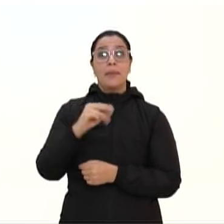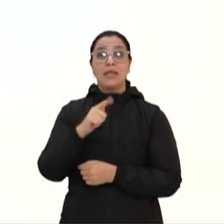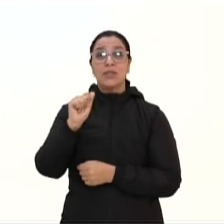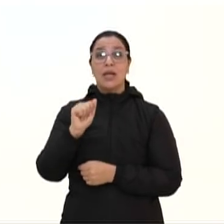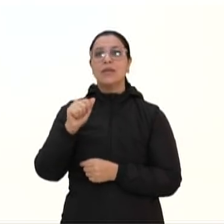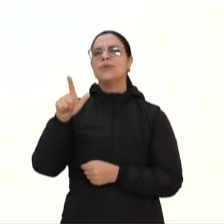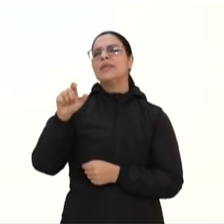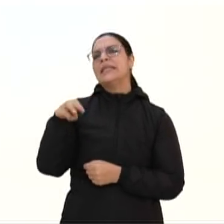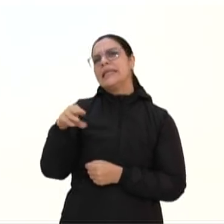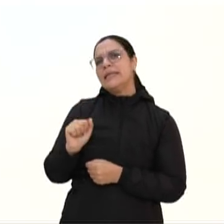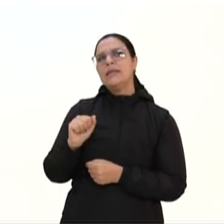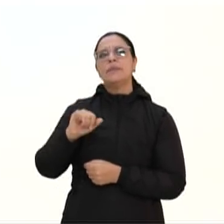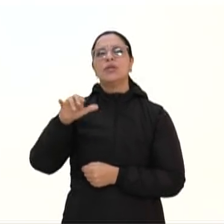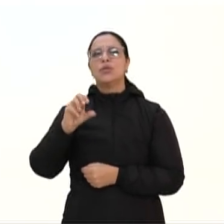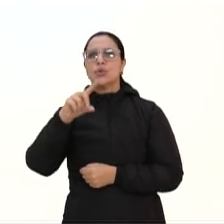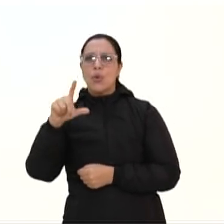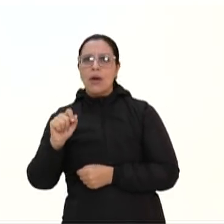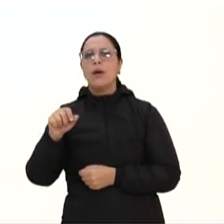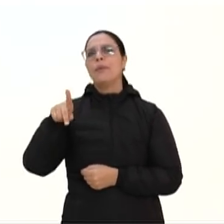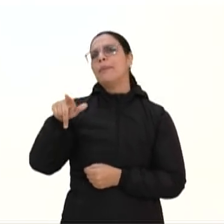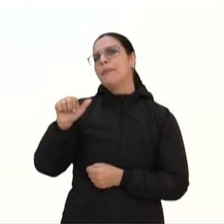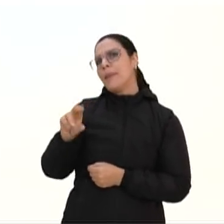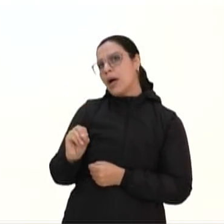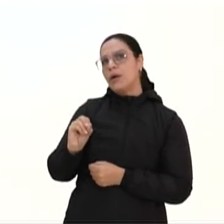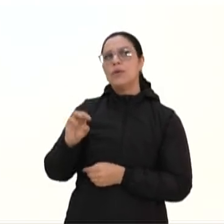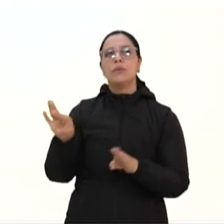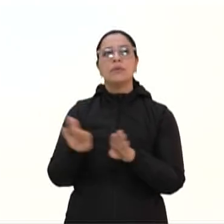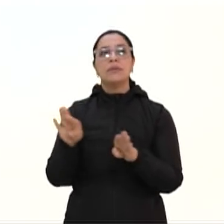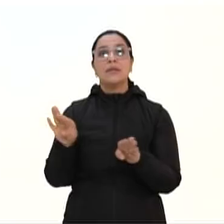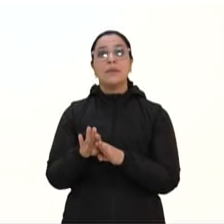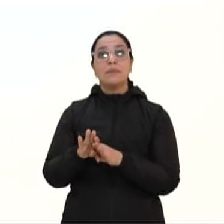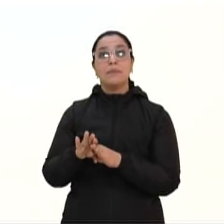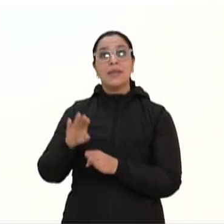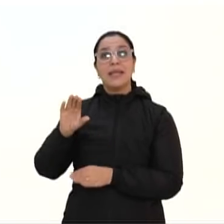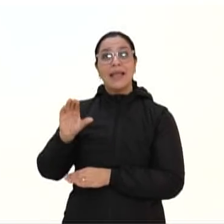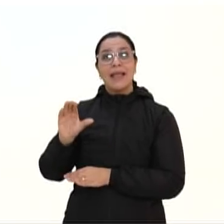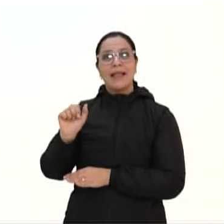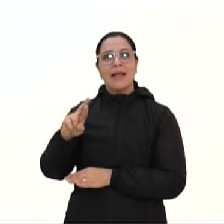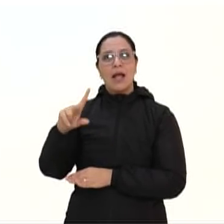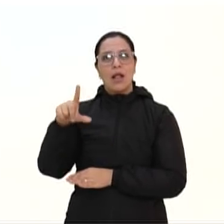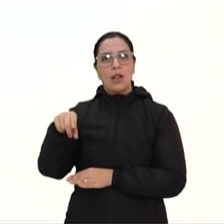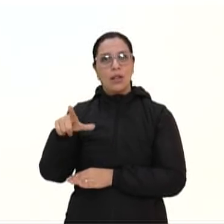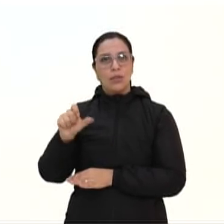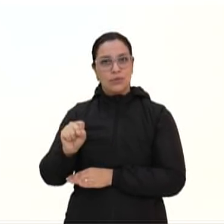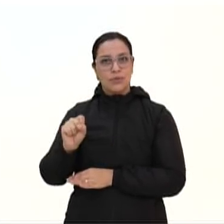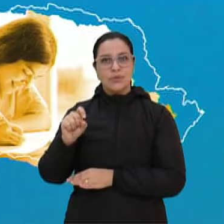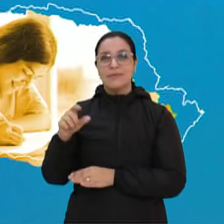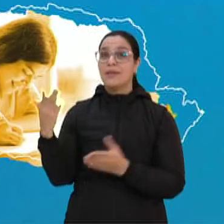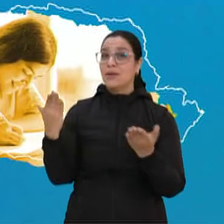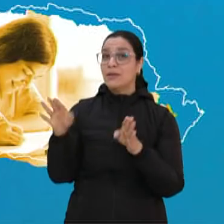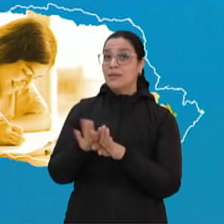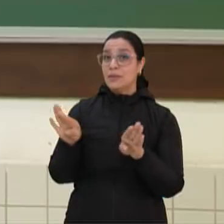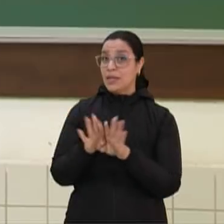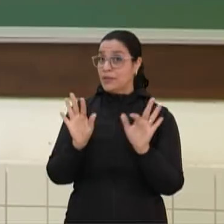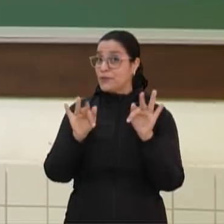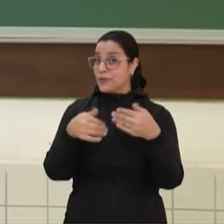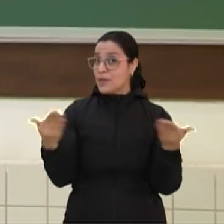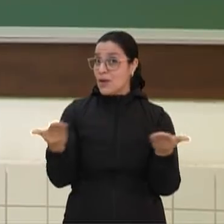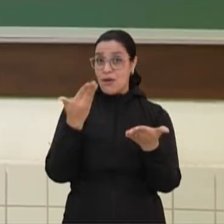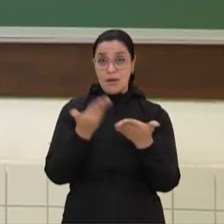de relação das orações subordinadas. E eu trouxe aqui para vocês